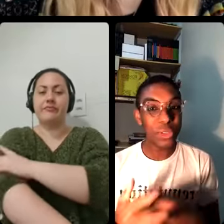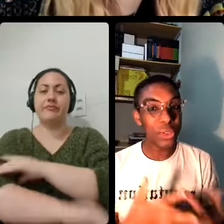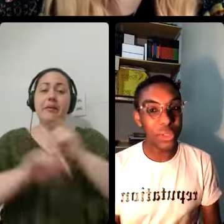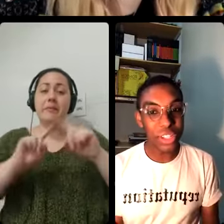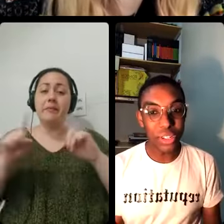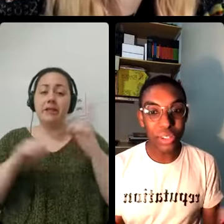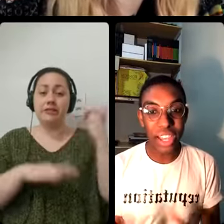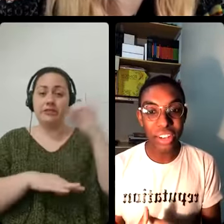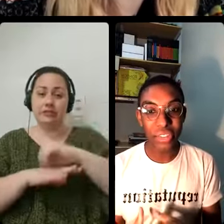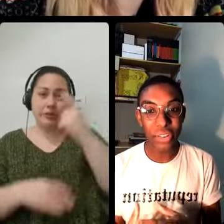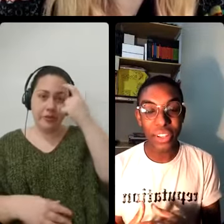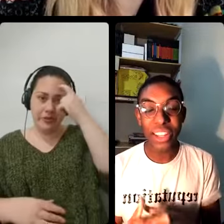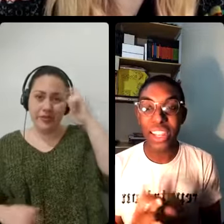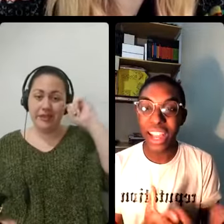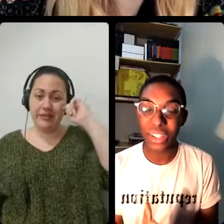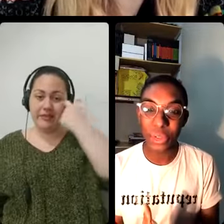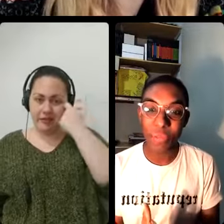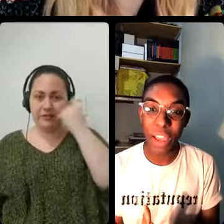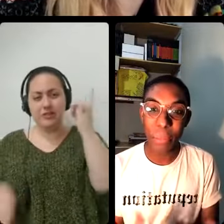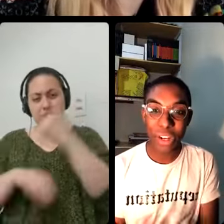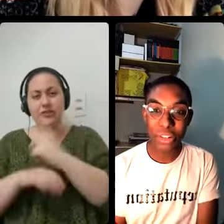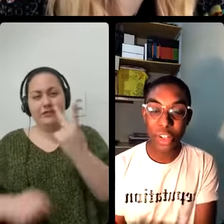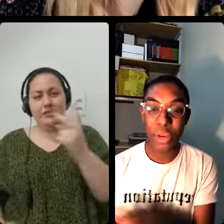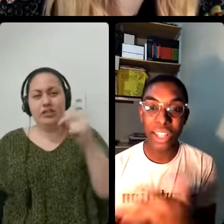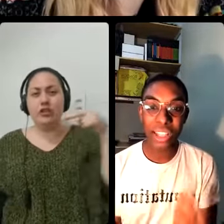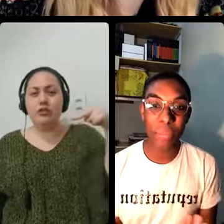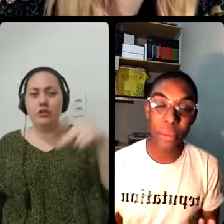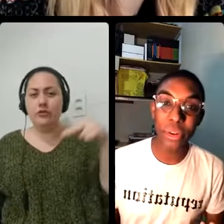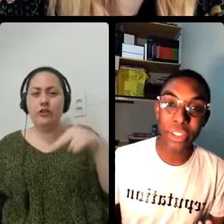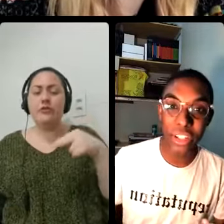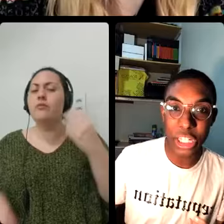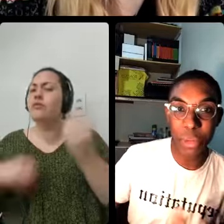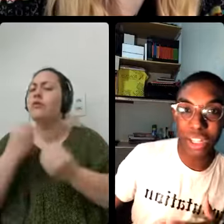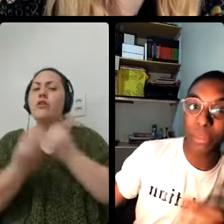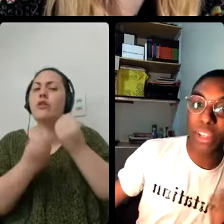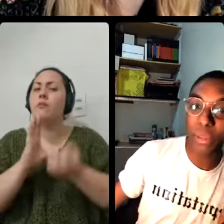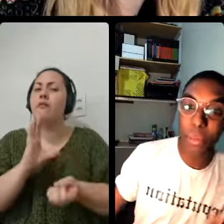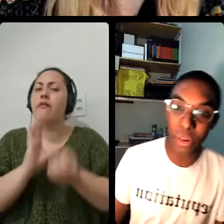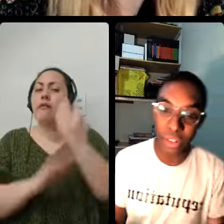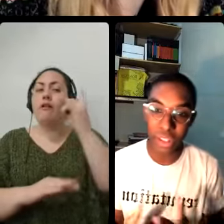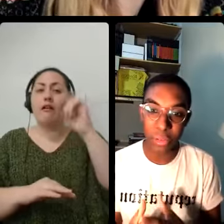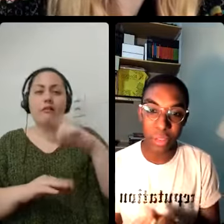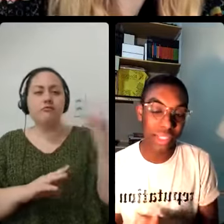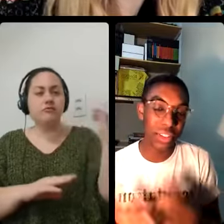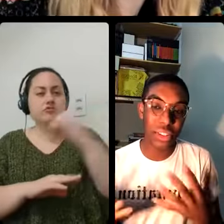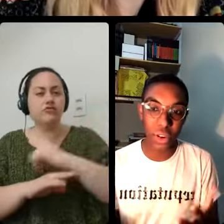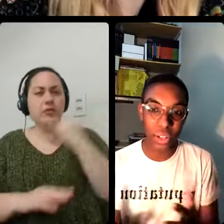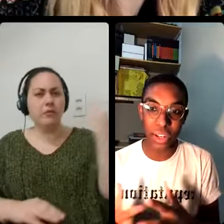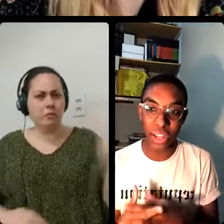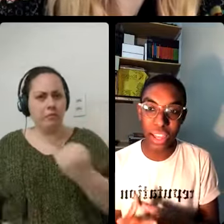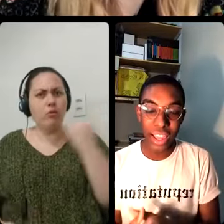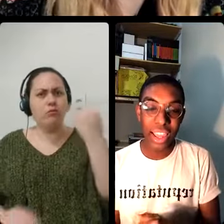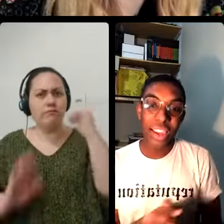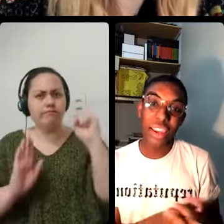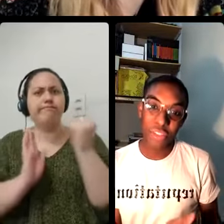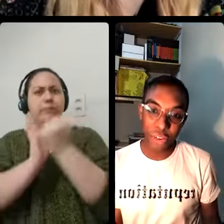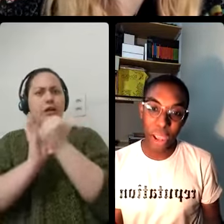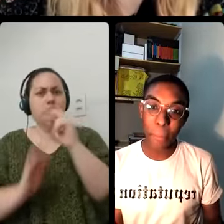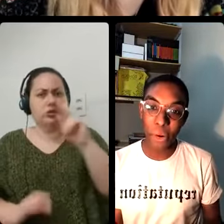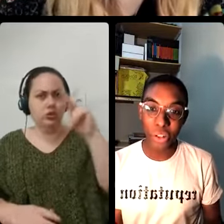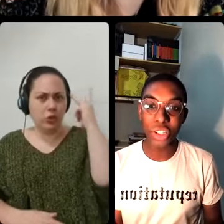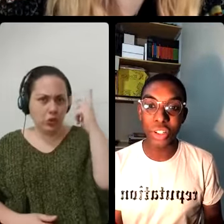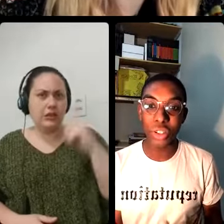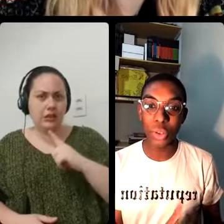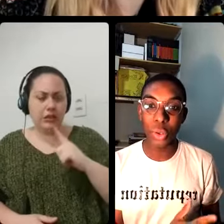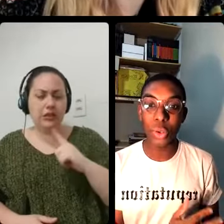foi construído, né, ele foi criado a partir de uma data bem importante, uma data bem simbólica, uma data histórica, né, que foi